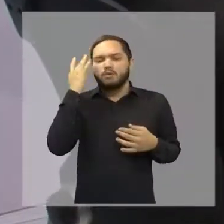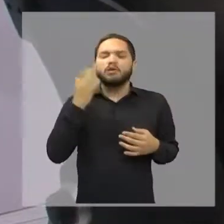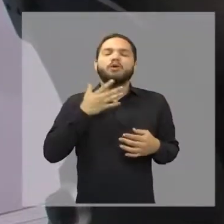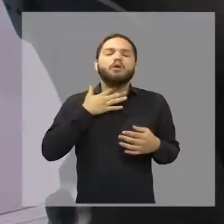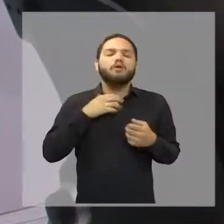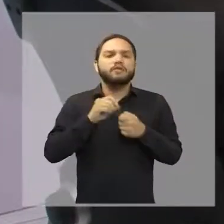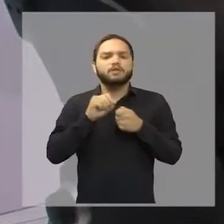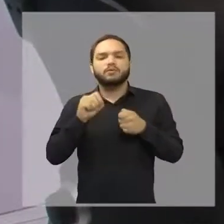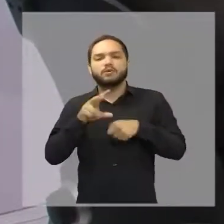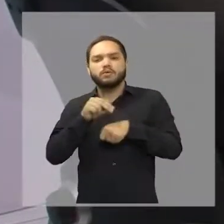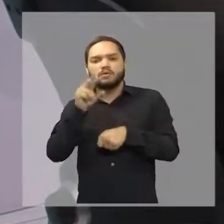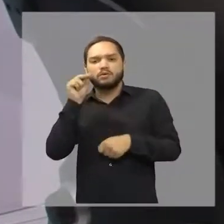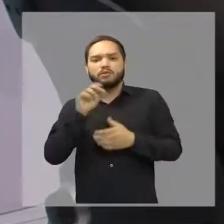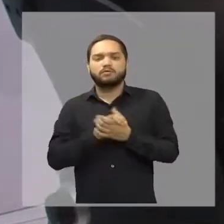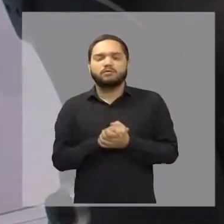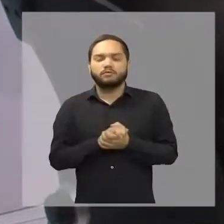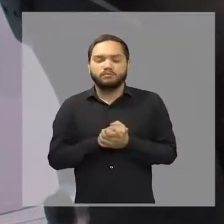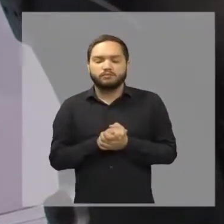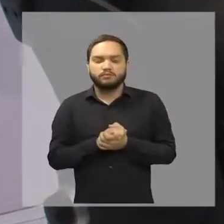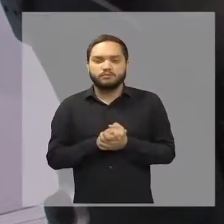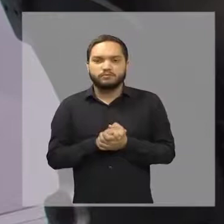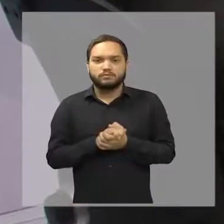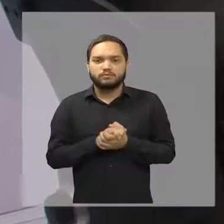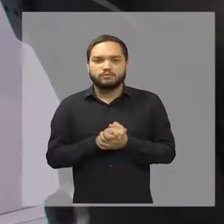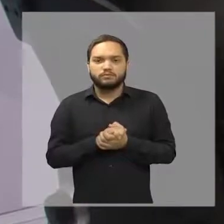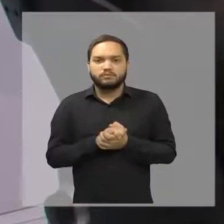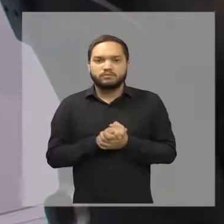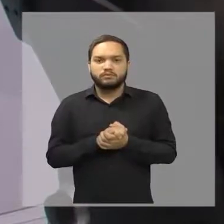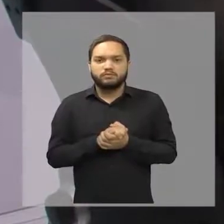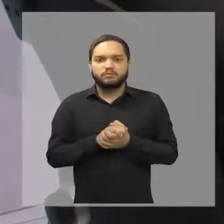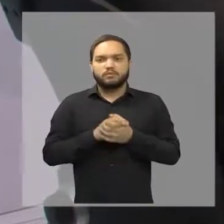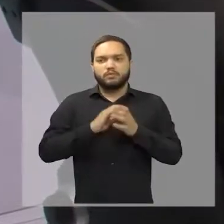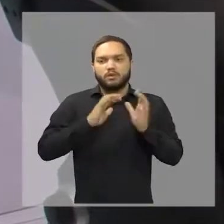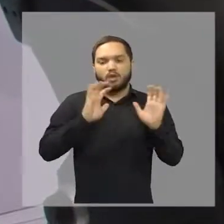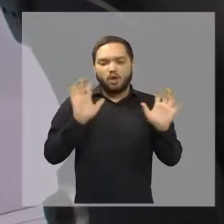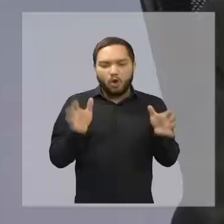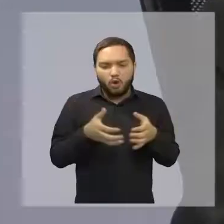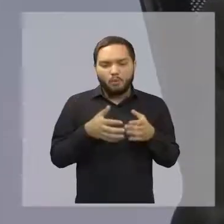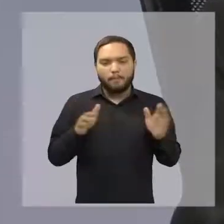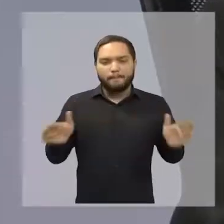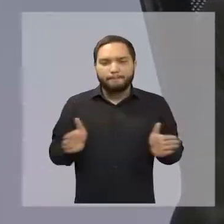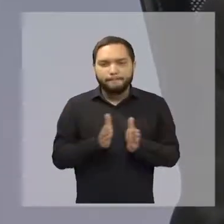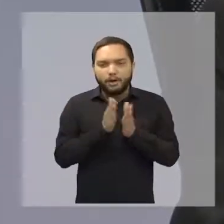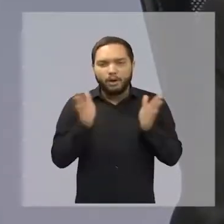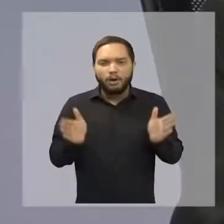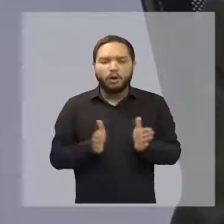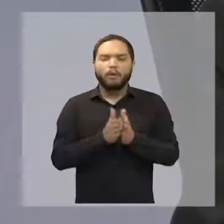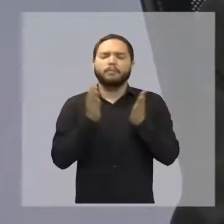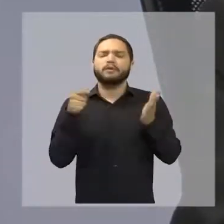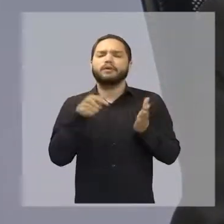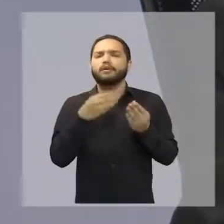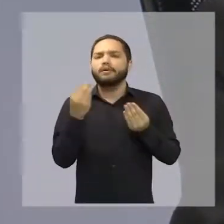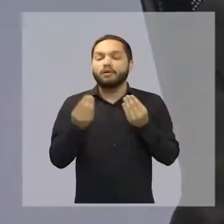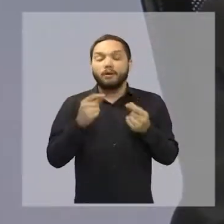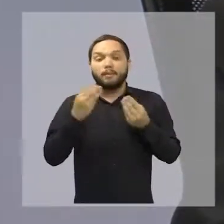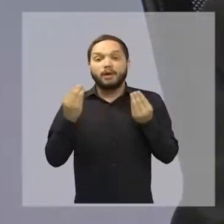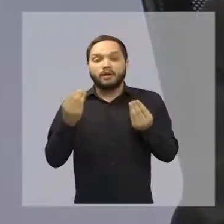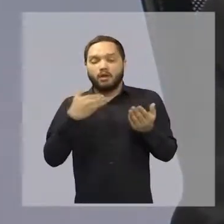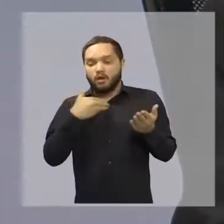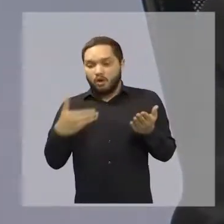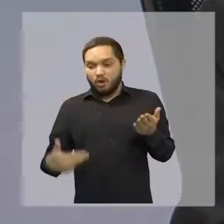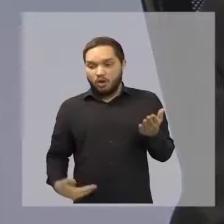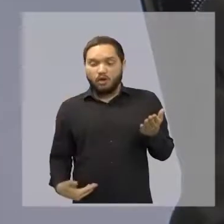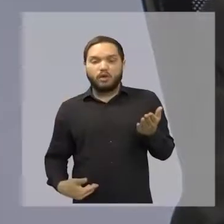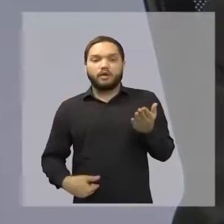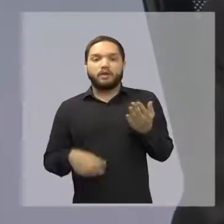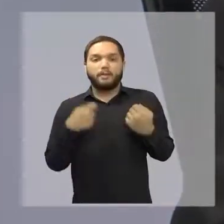o que predomina, sobretudo nas classes menos favorecidas, para que os governos